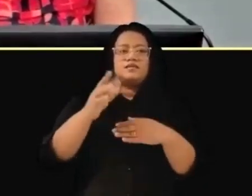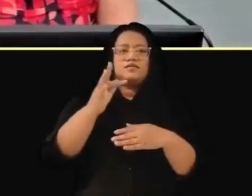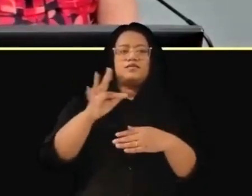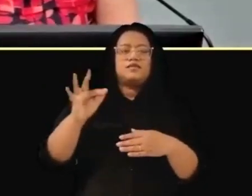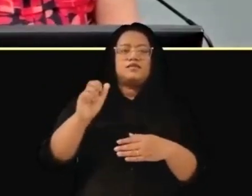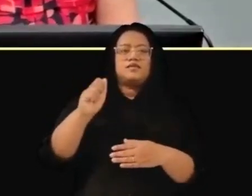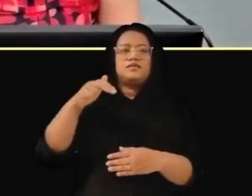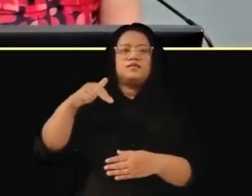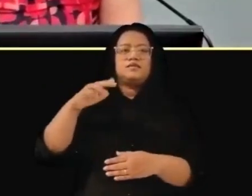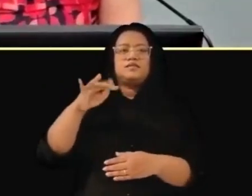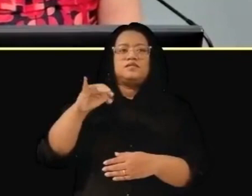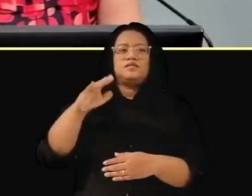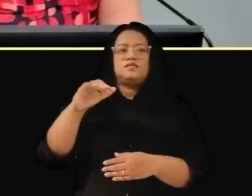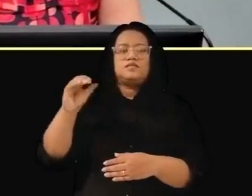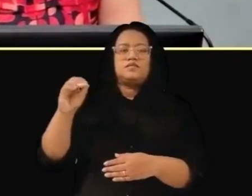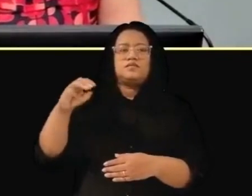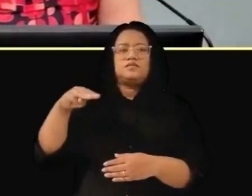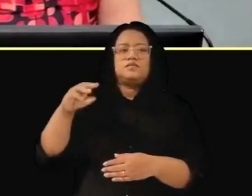obrigada, bom dia.